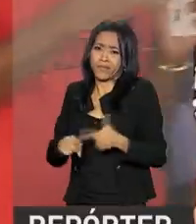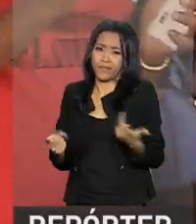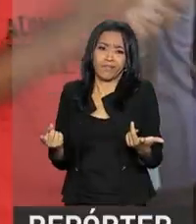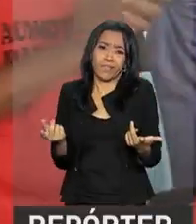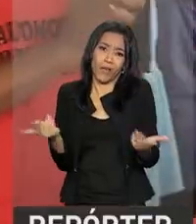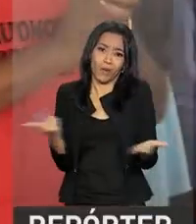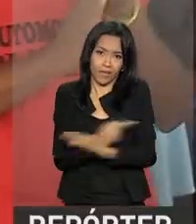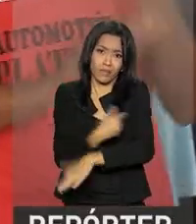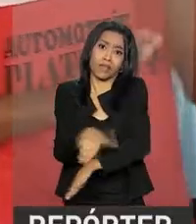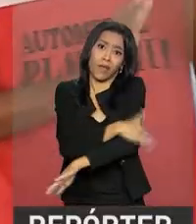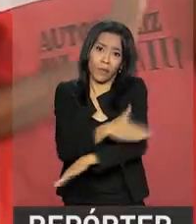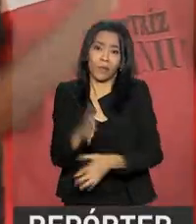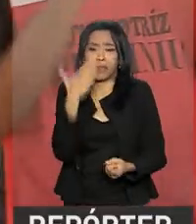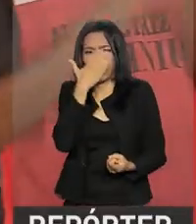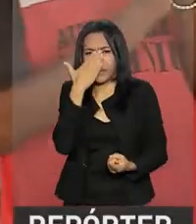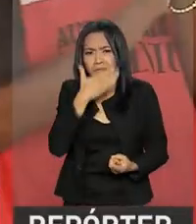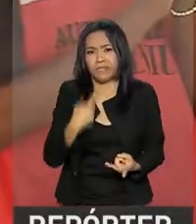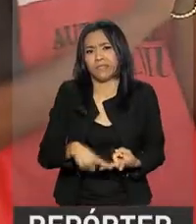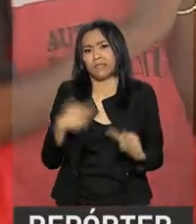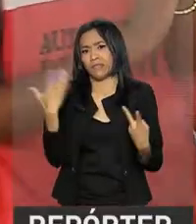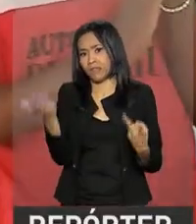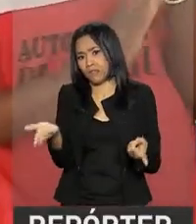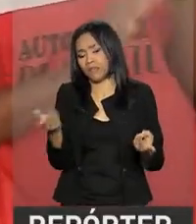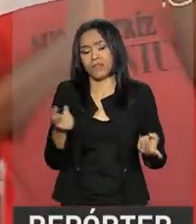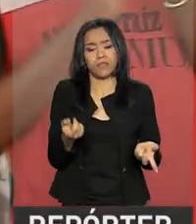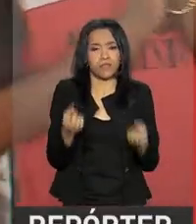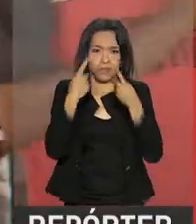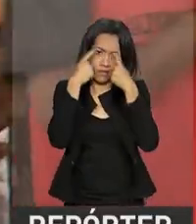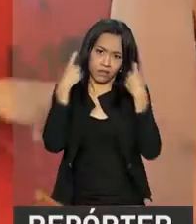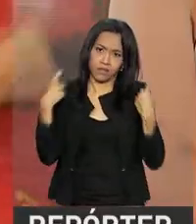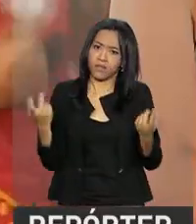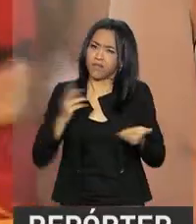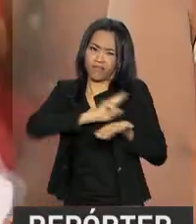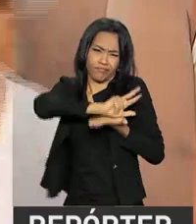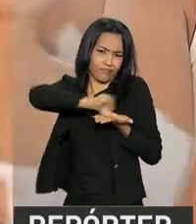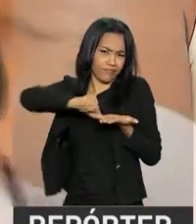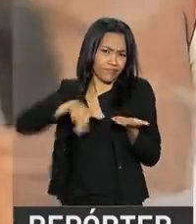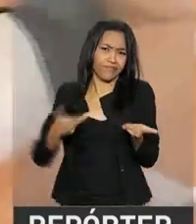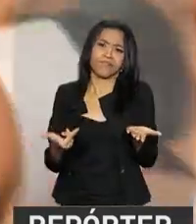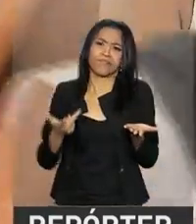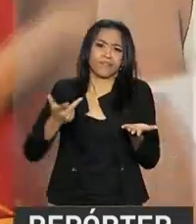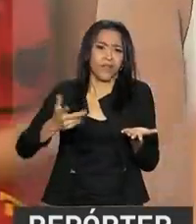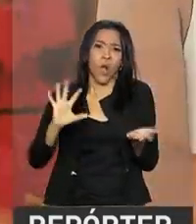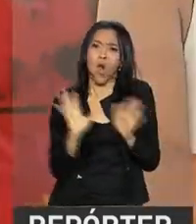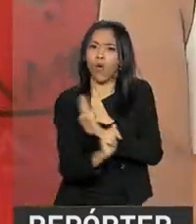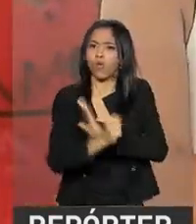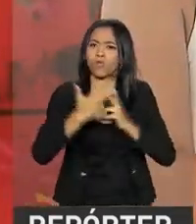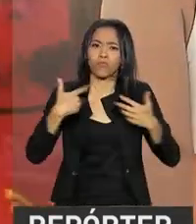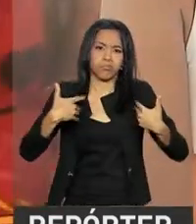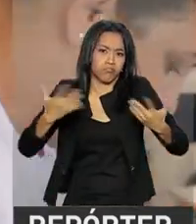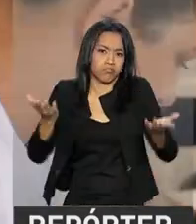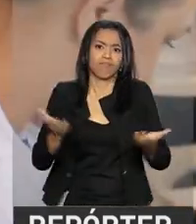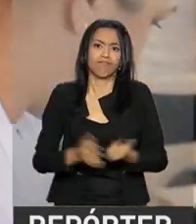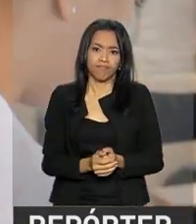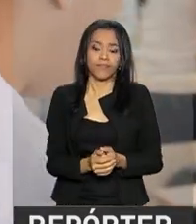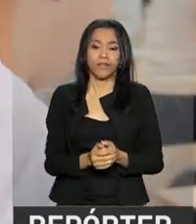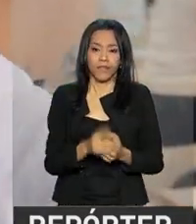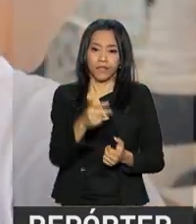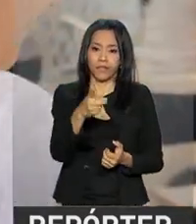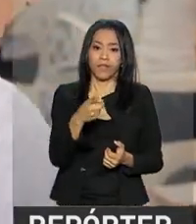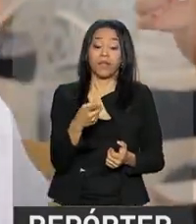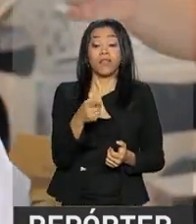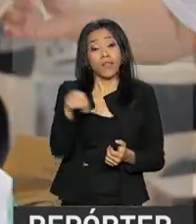na rua prostituição e ilícito de todas as horas furto ou roubo o que eles não